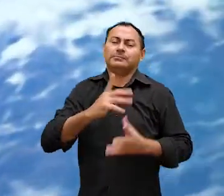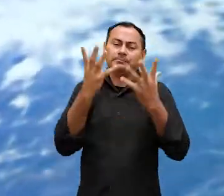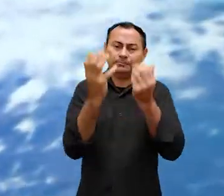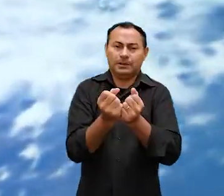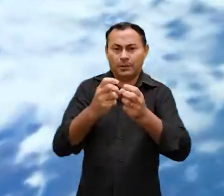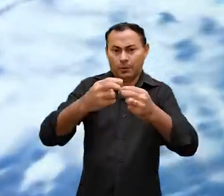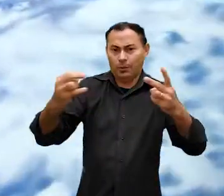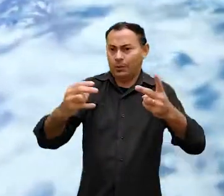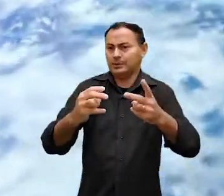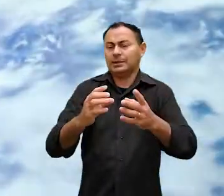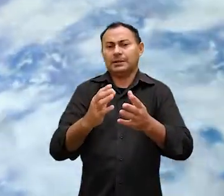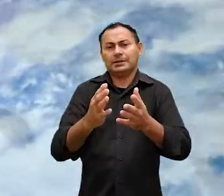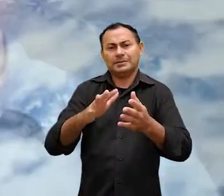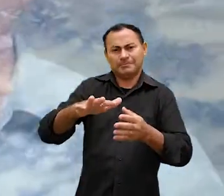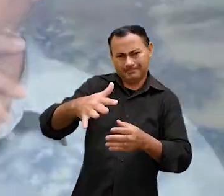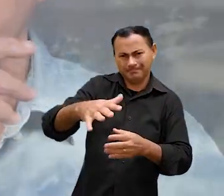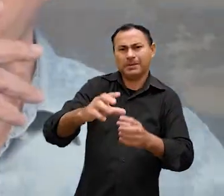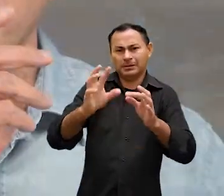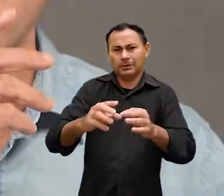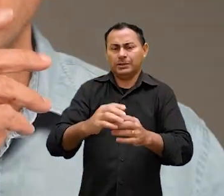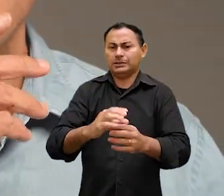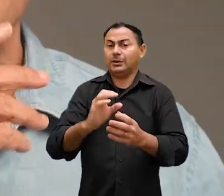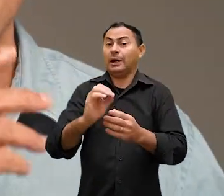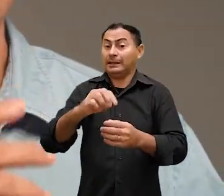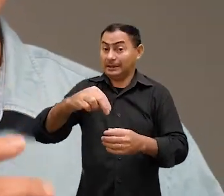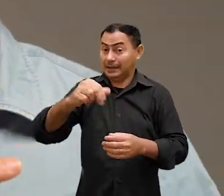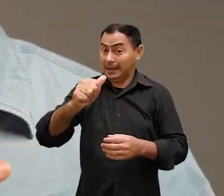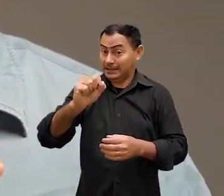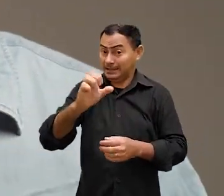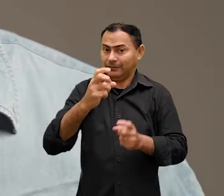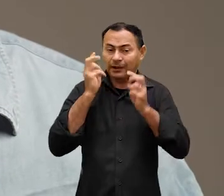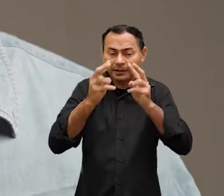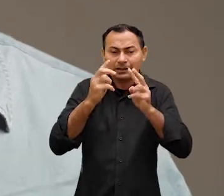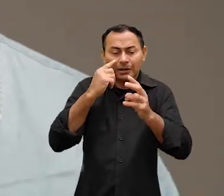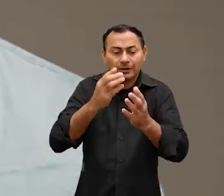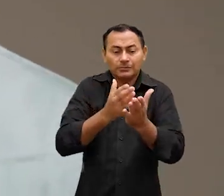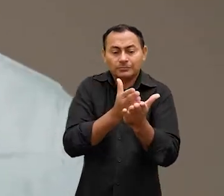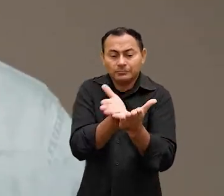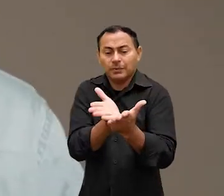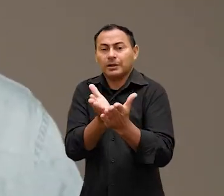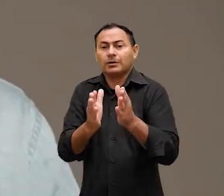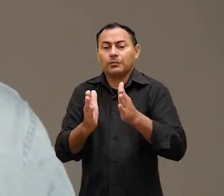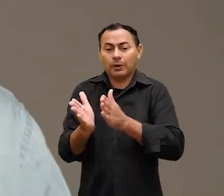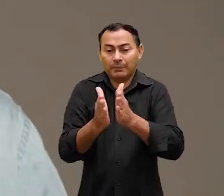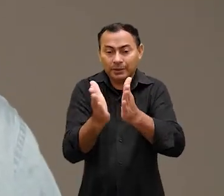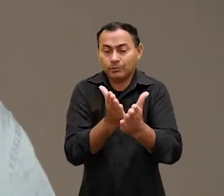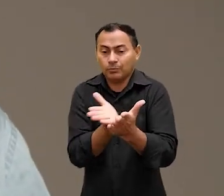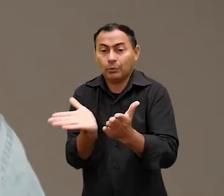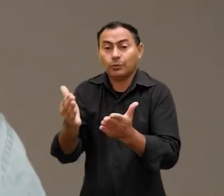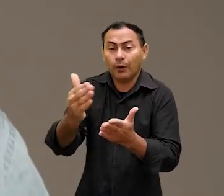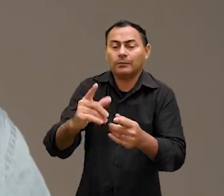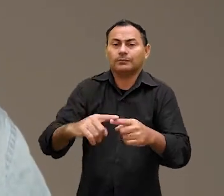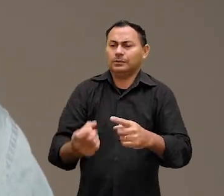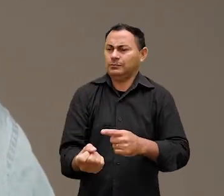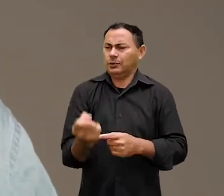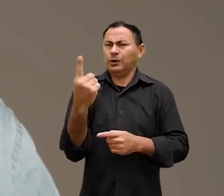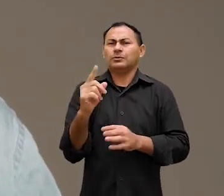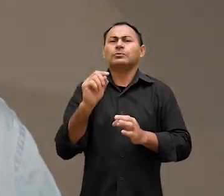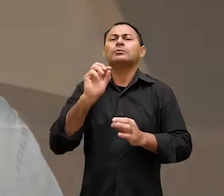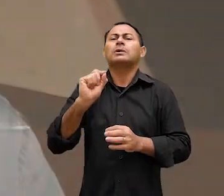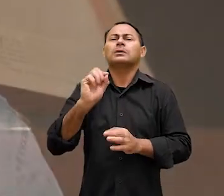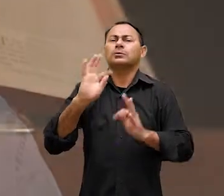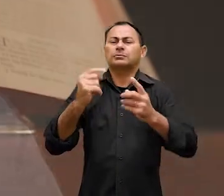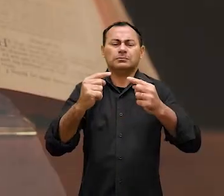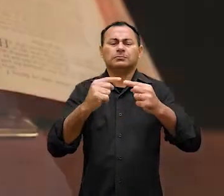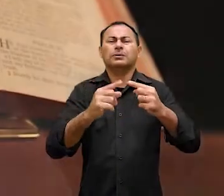com algo instável. Eles terão que lidar com algo descentrado, que mudou o seu centro. Puxa, o que tudo isso tem a